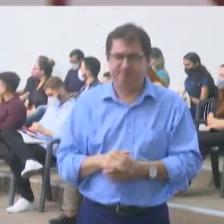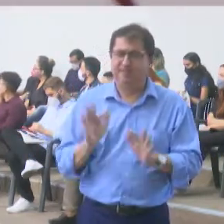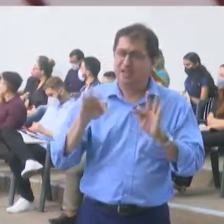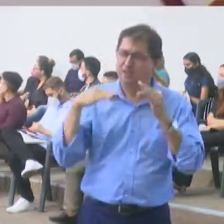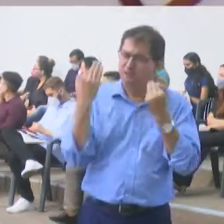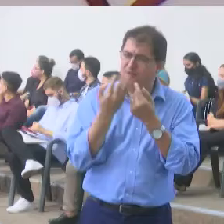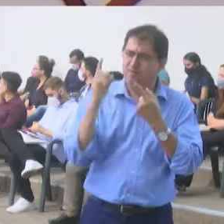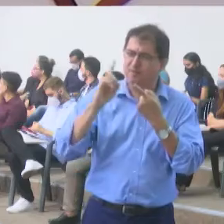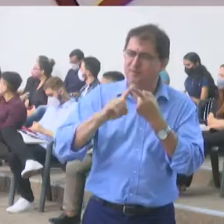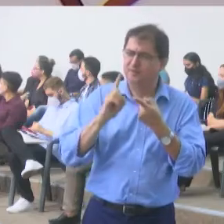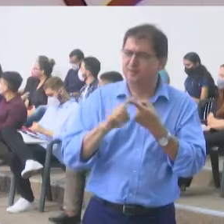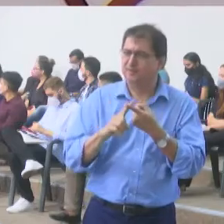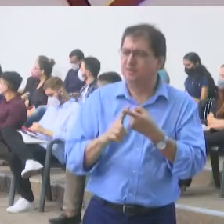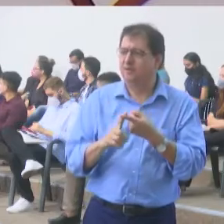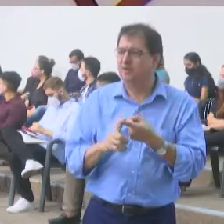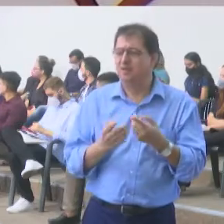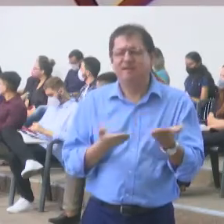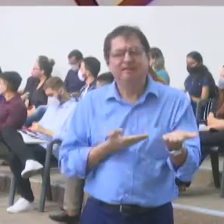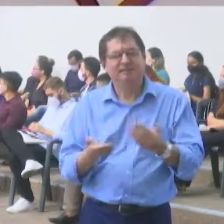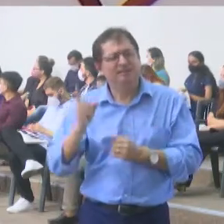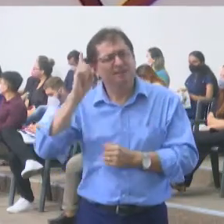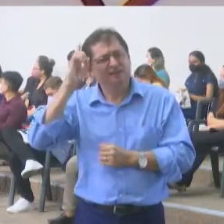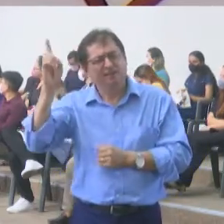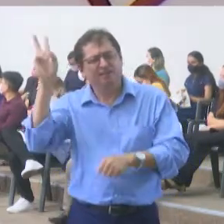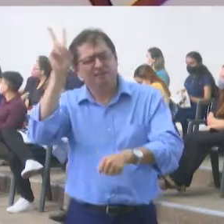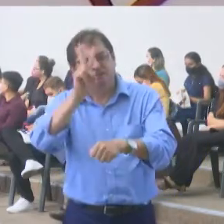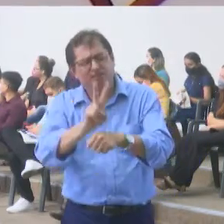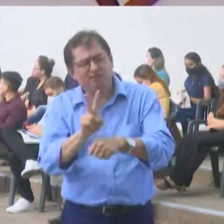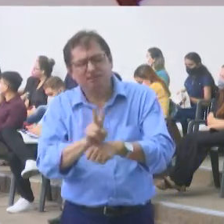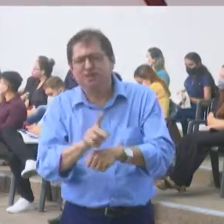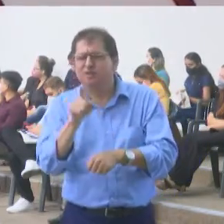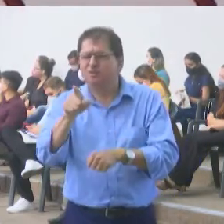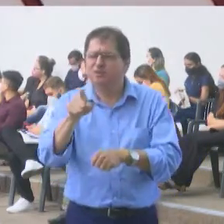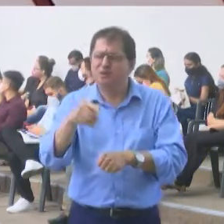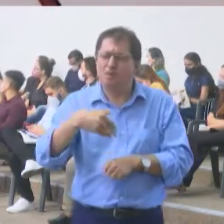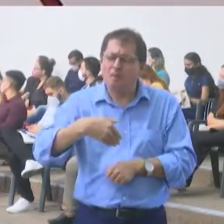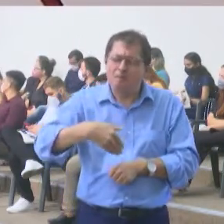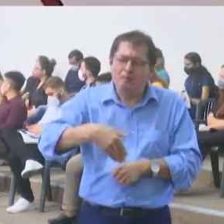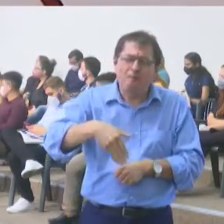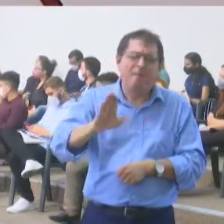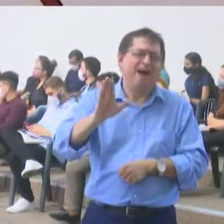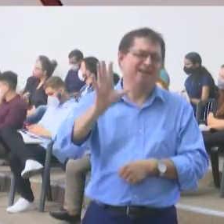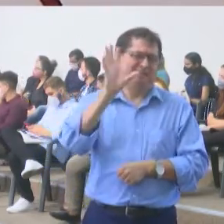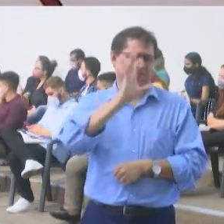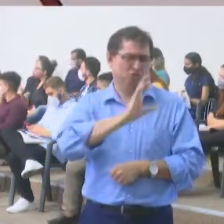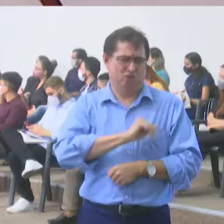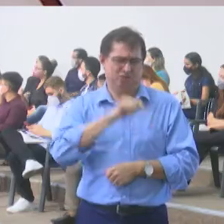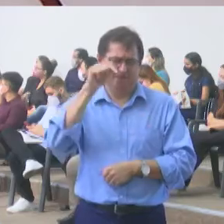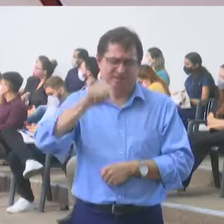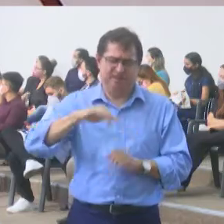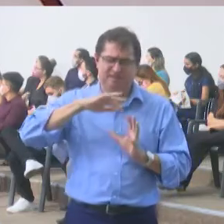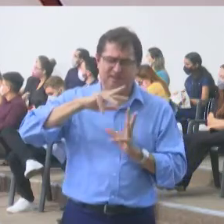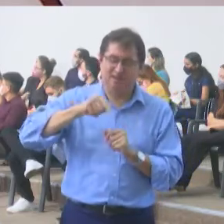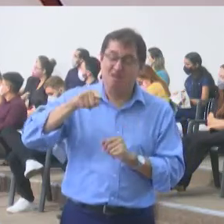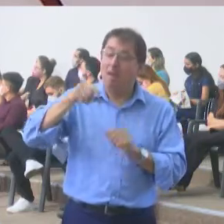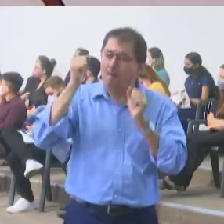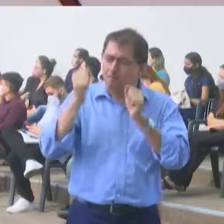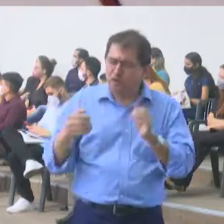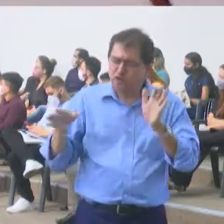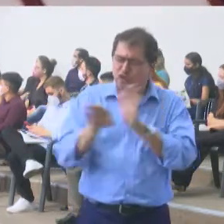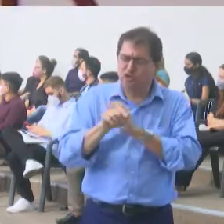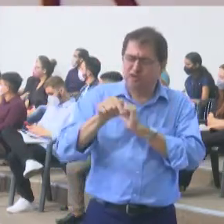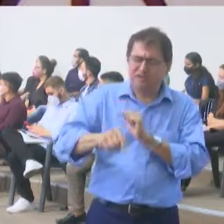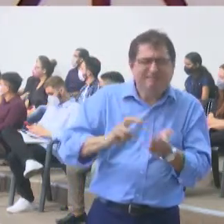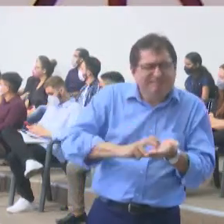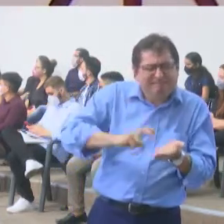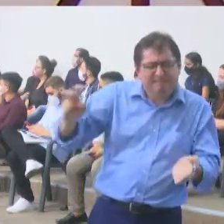família. Nós servimos um Deus que cuida daquilo que você mais precisa e é mais elementar. Você pode ter chegado aqui nessa manhã, a